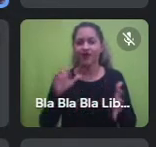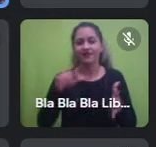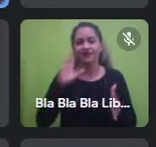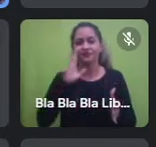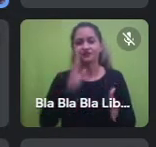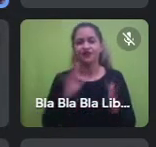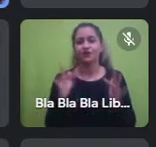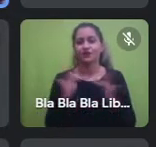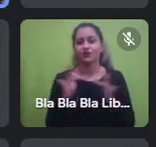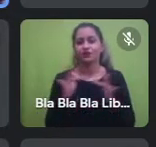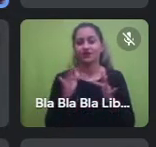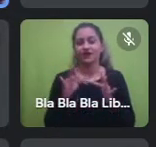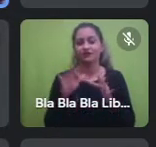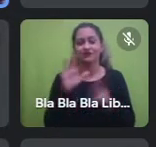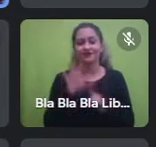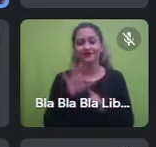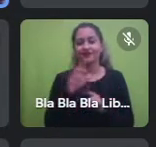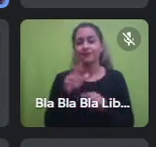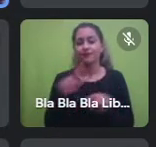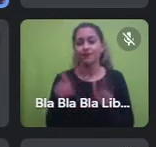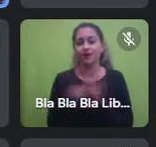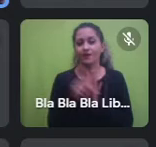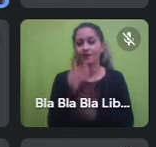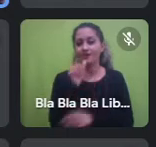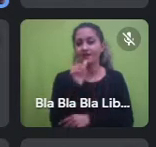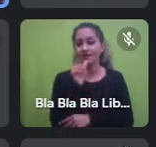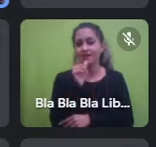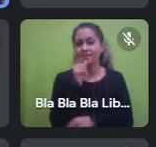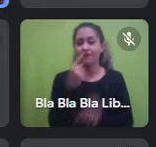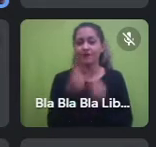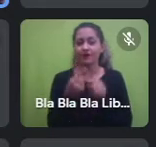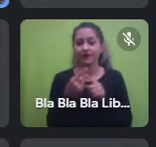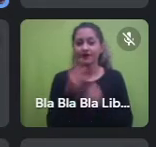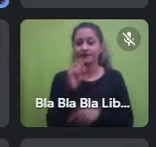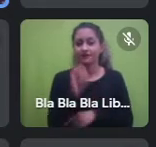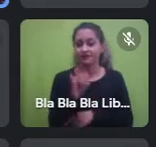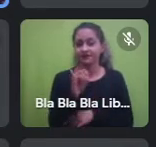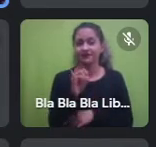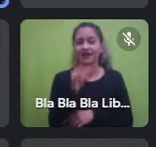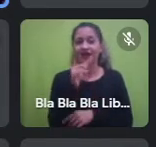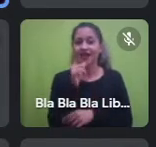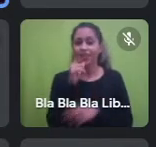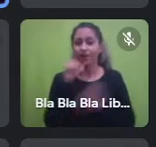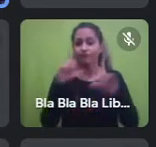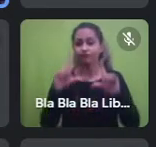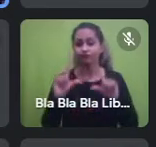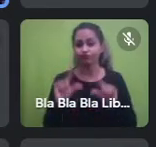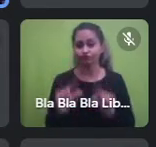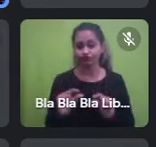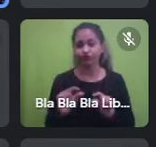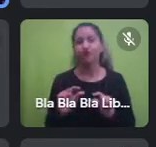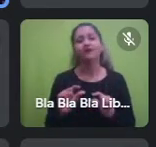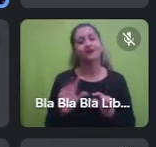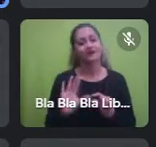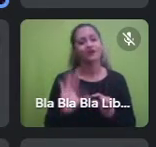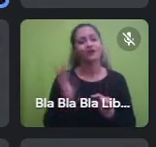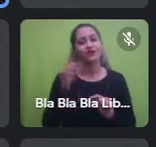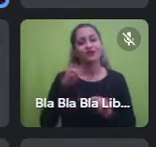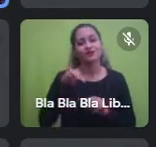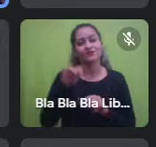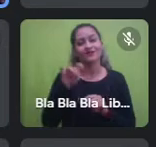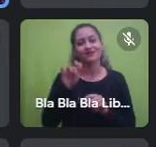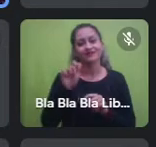volume d'água. À medida que você tem uma menor concentração, um menor volume de água, a tendência do metal é